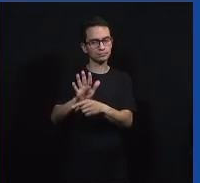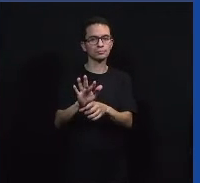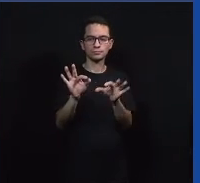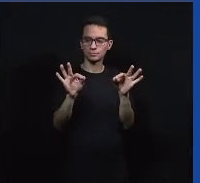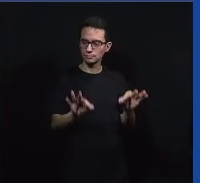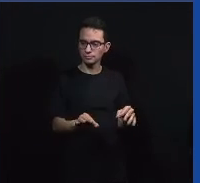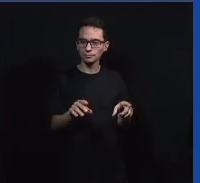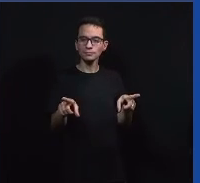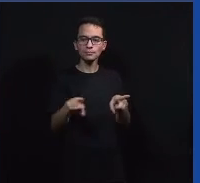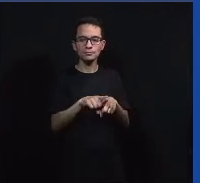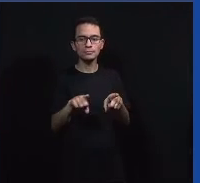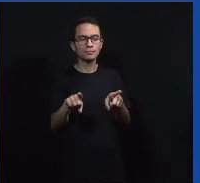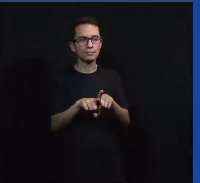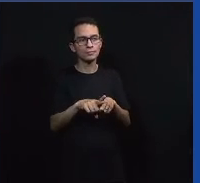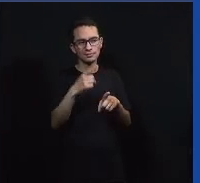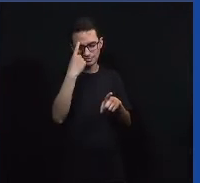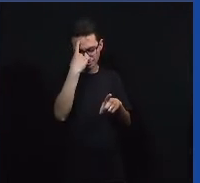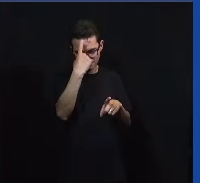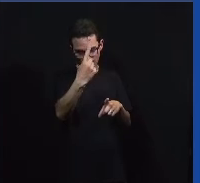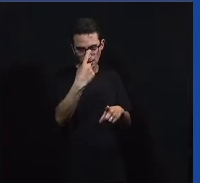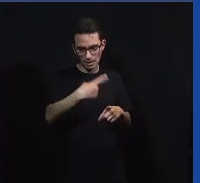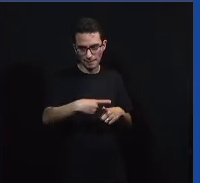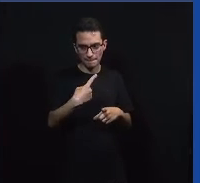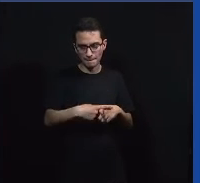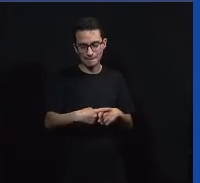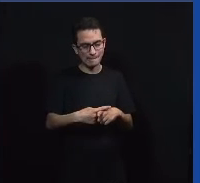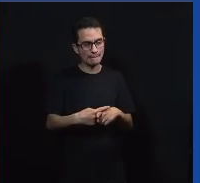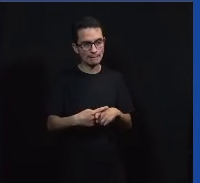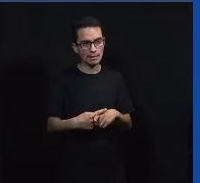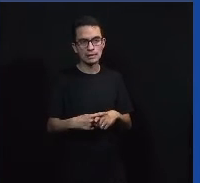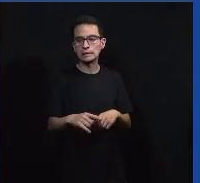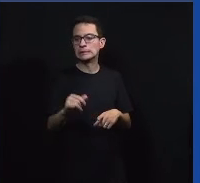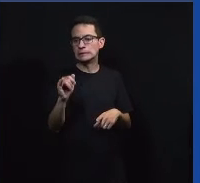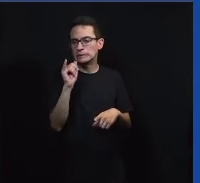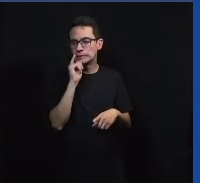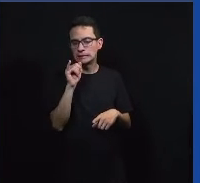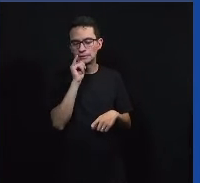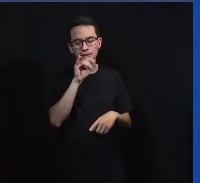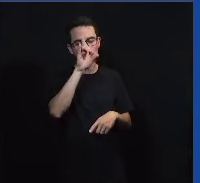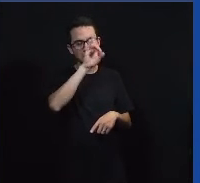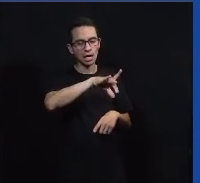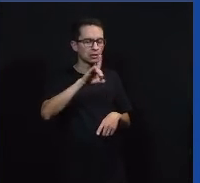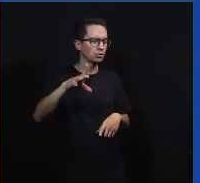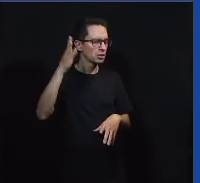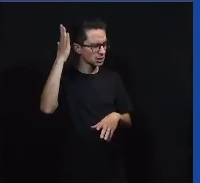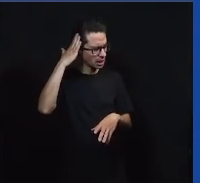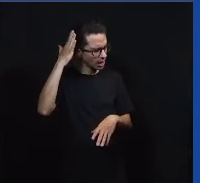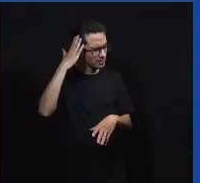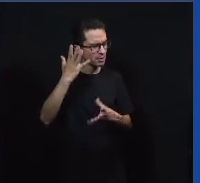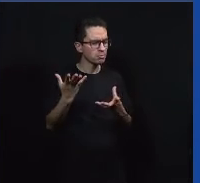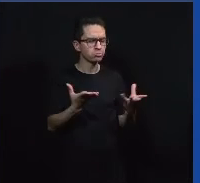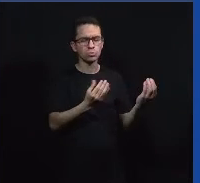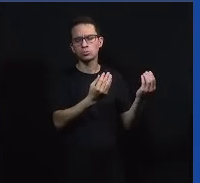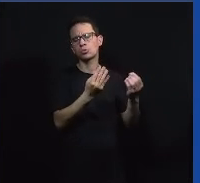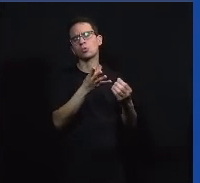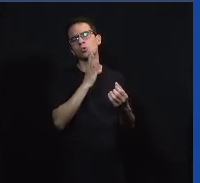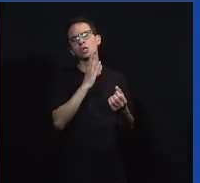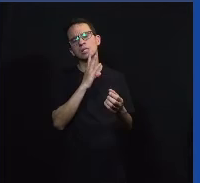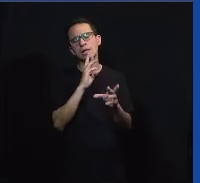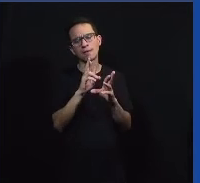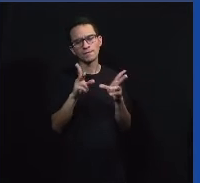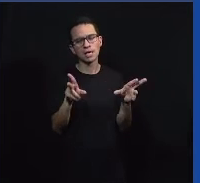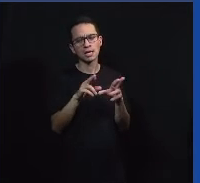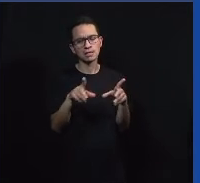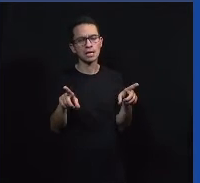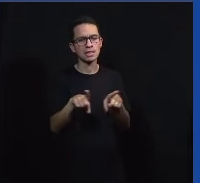cidade, e como é um município pequeno, vocês estão todos reforçando isso, então as pessoas se conhecem muito, então isso fez muita diferença. E uma